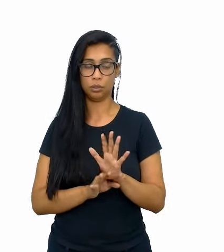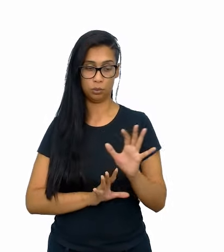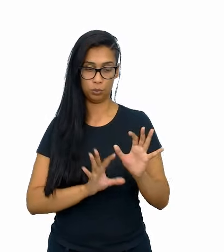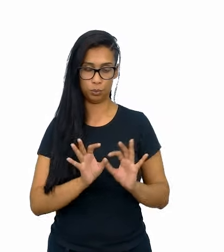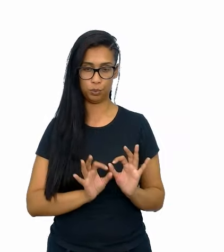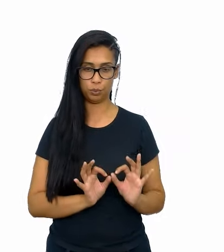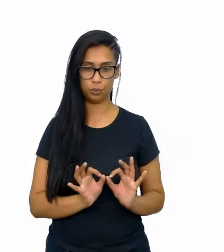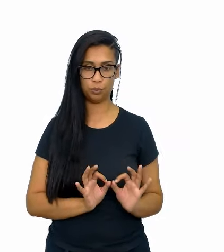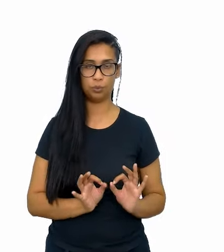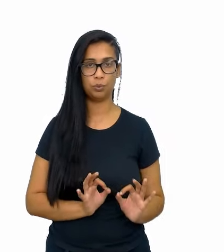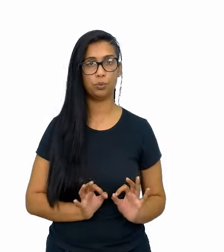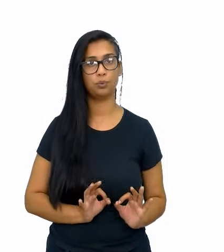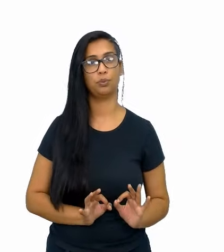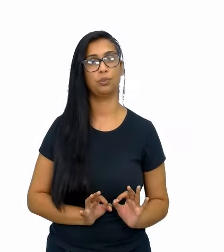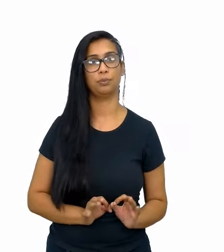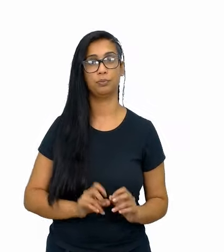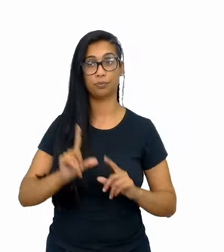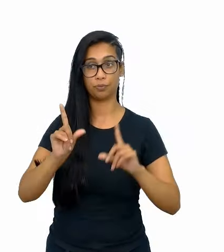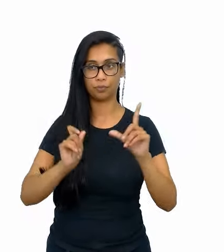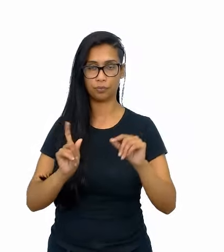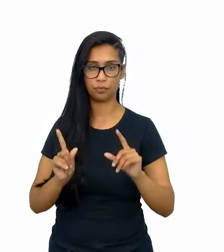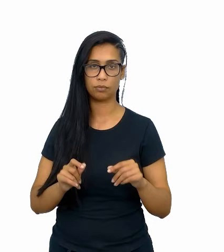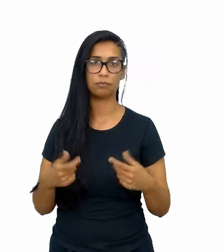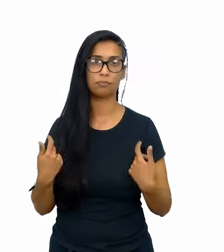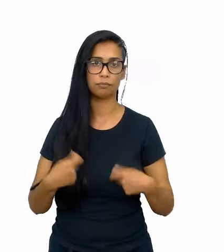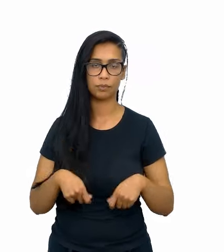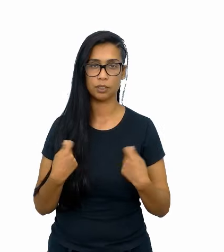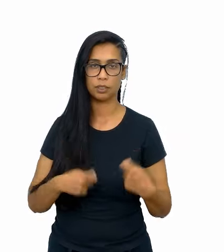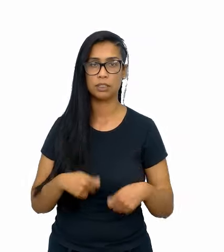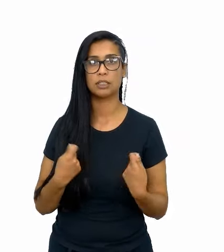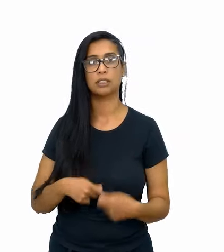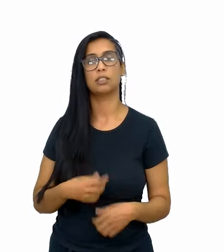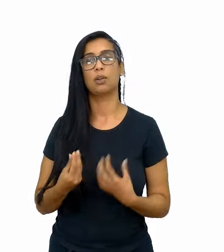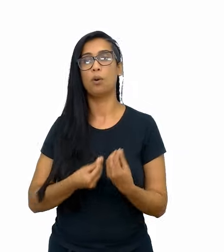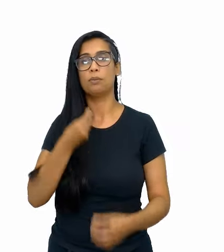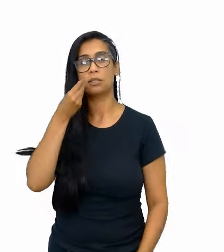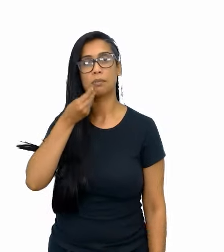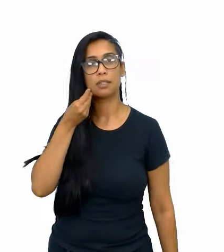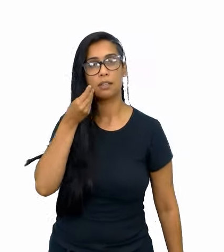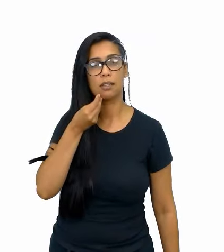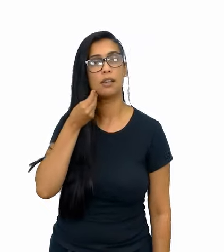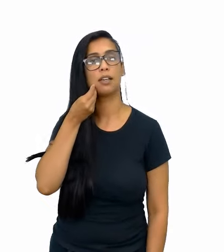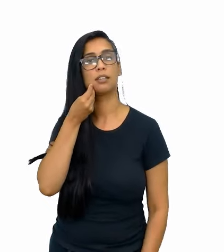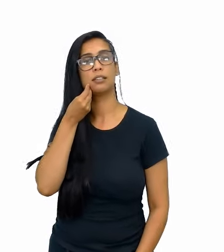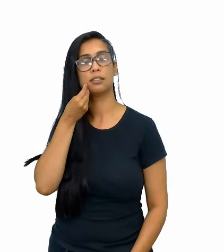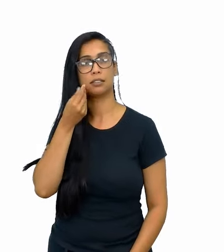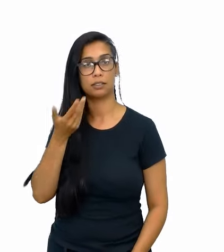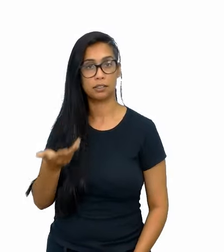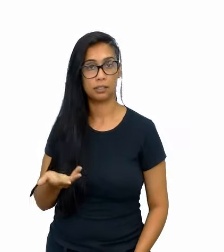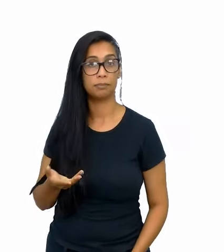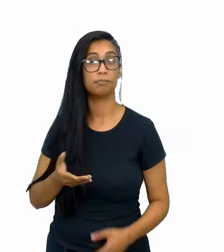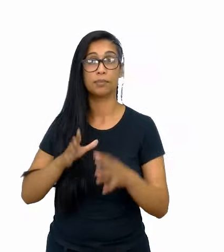realizar coletivamente essa escolha do acontecimento vivido, farão um planejamento coletivo.